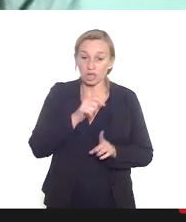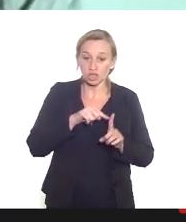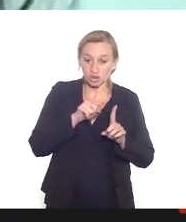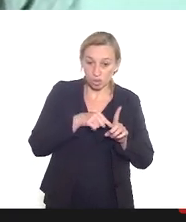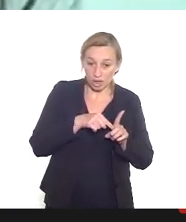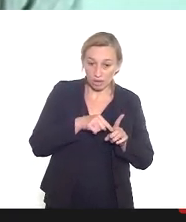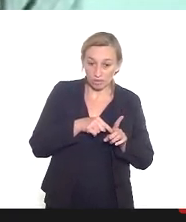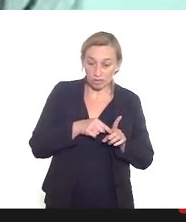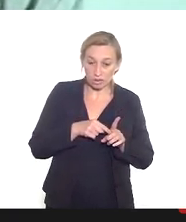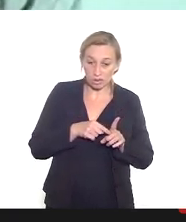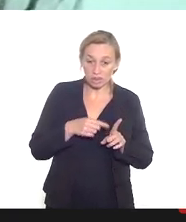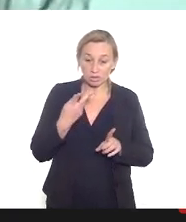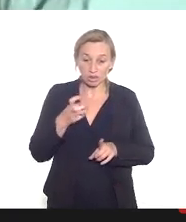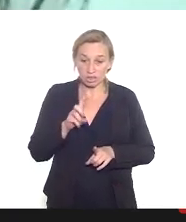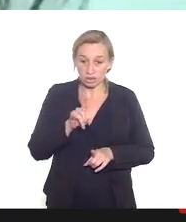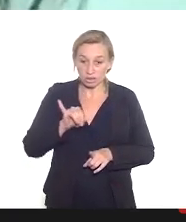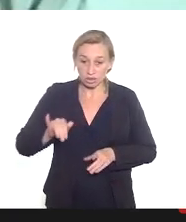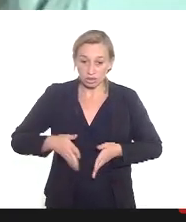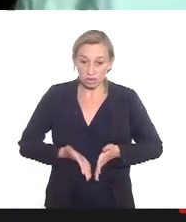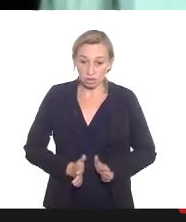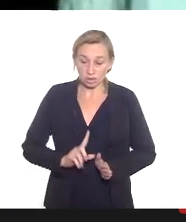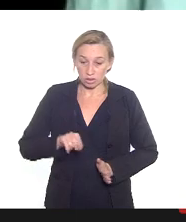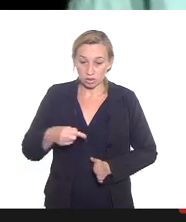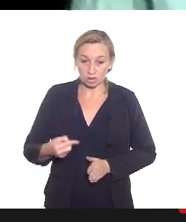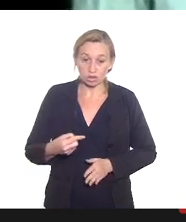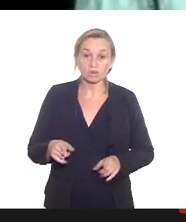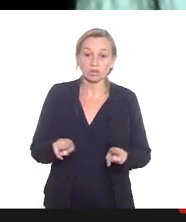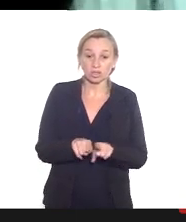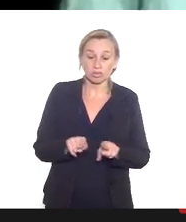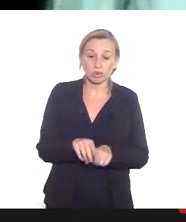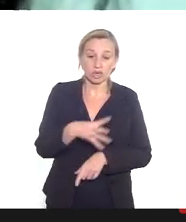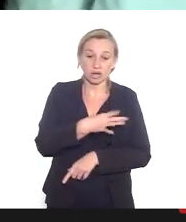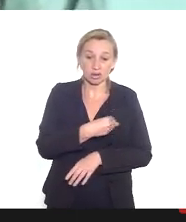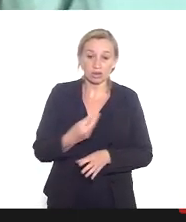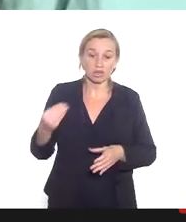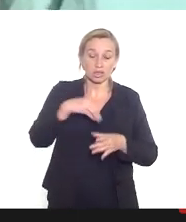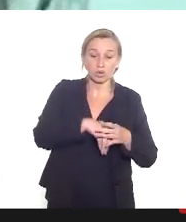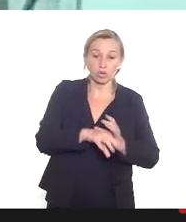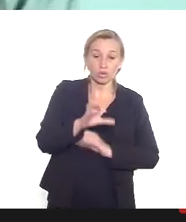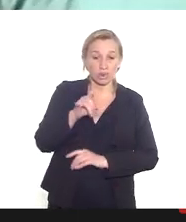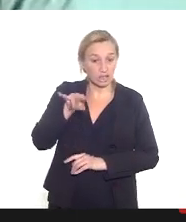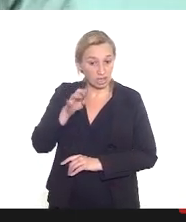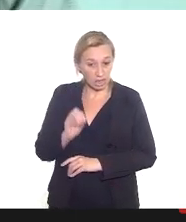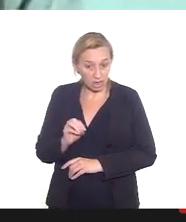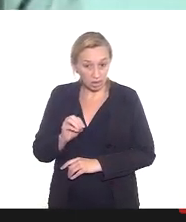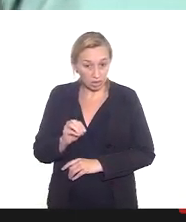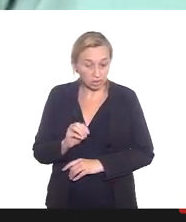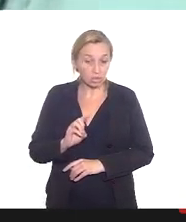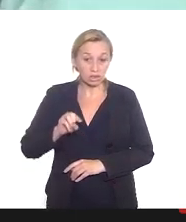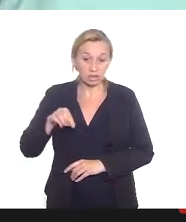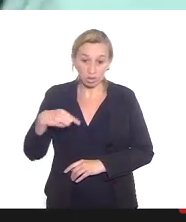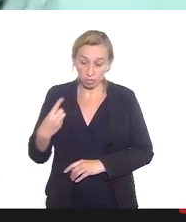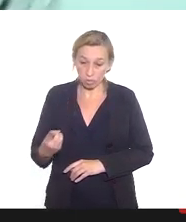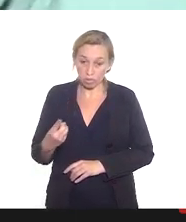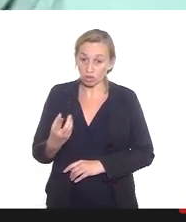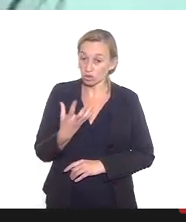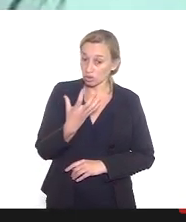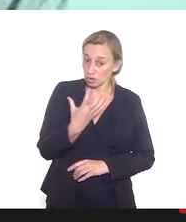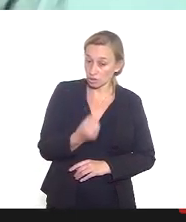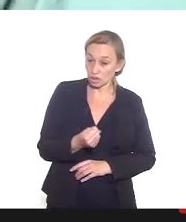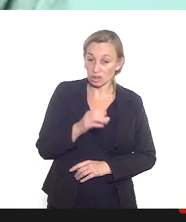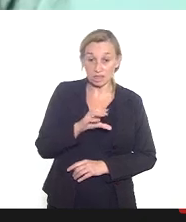à vacinação para covid-19 as lactantes foram incluídos no calendário após parecer favorável